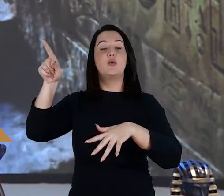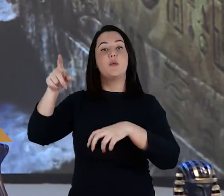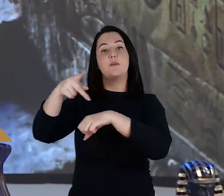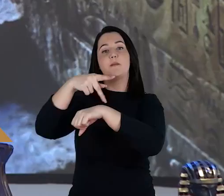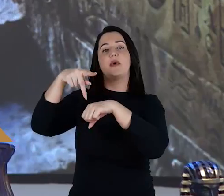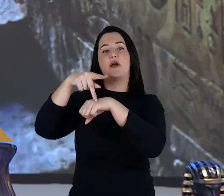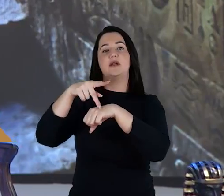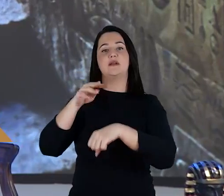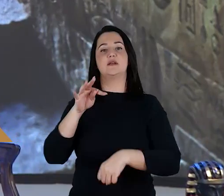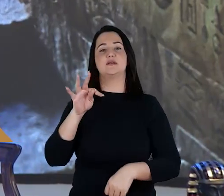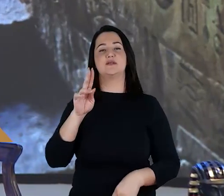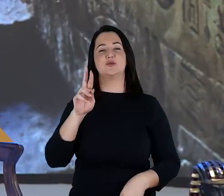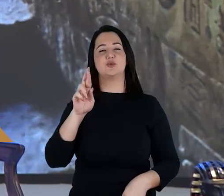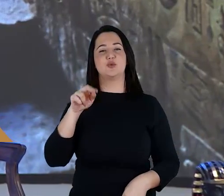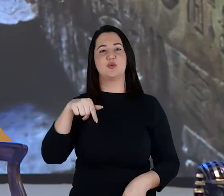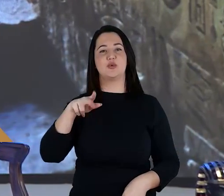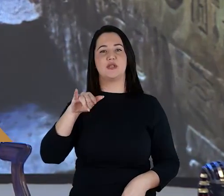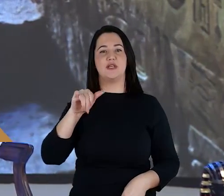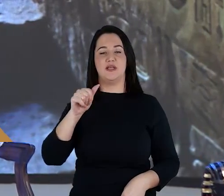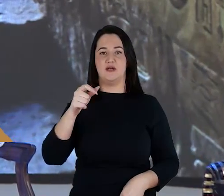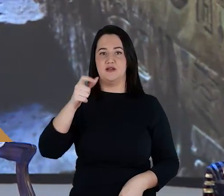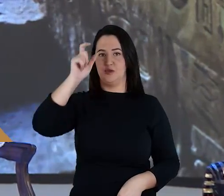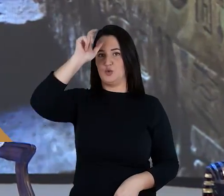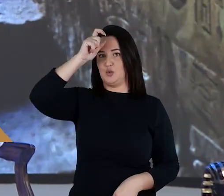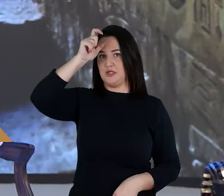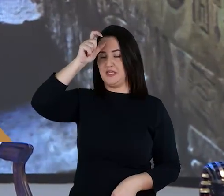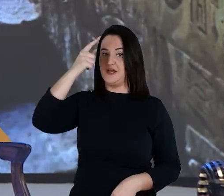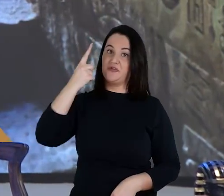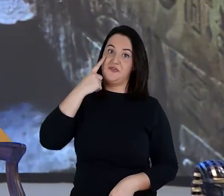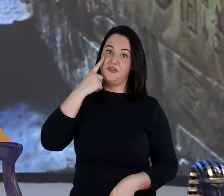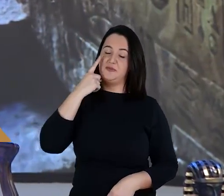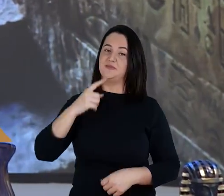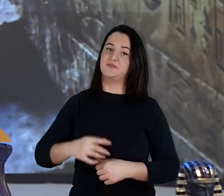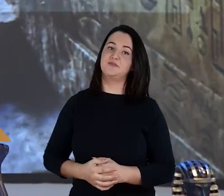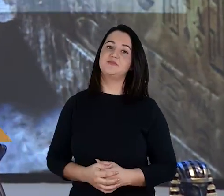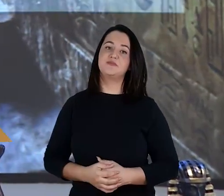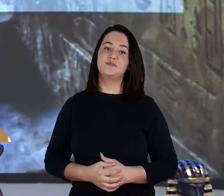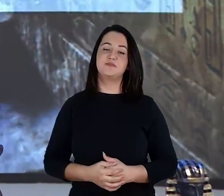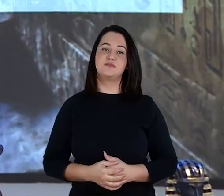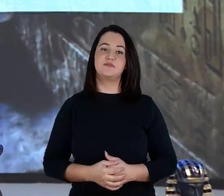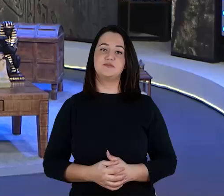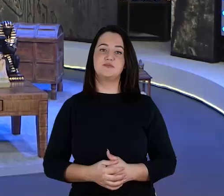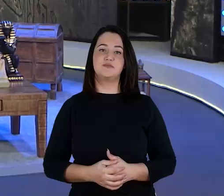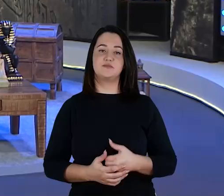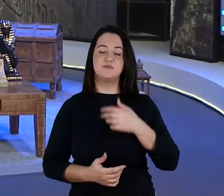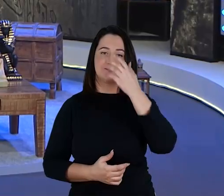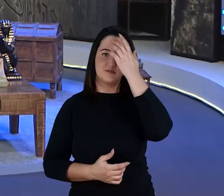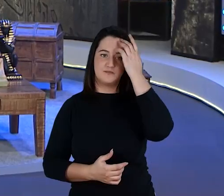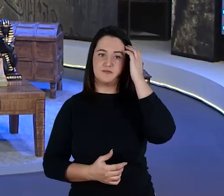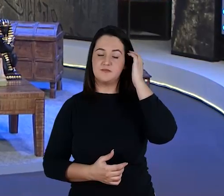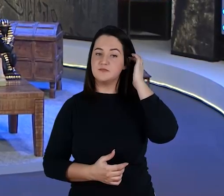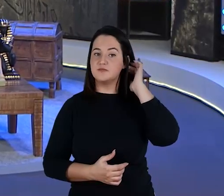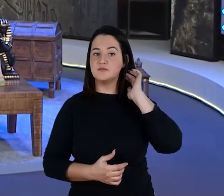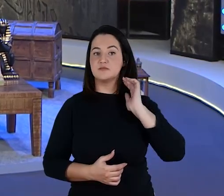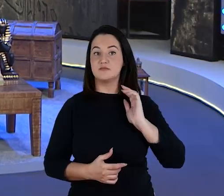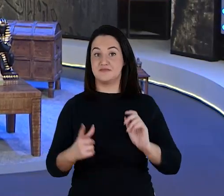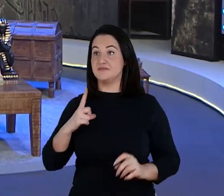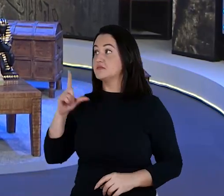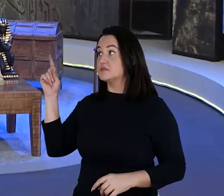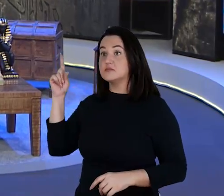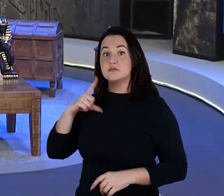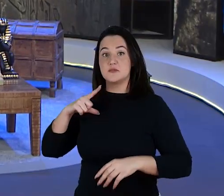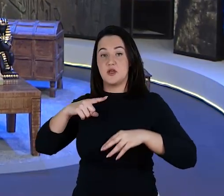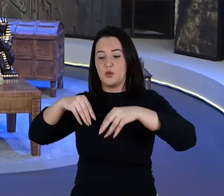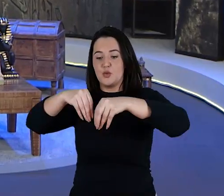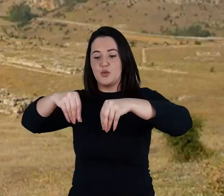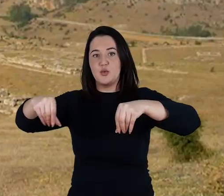chamada Borgaskoy. E eu vou mostrar para você o cenário. Aqui nós temos as ruínas de Borgaskoy, que